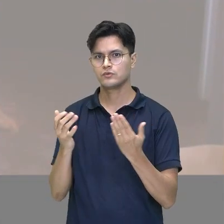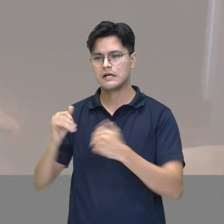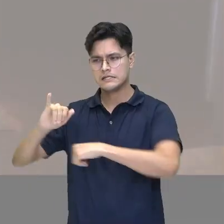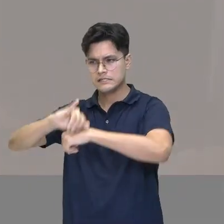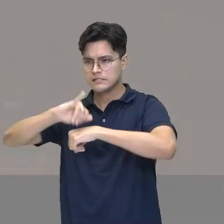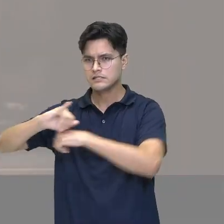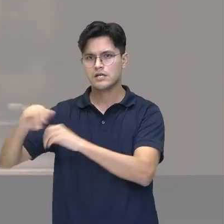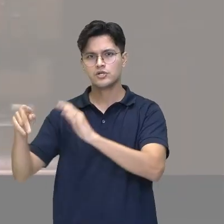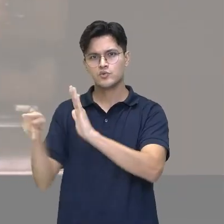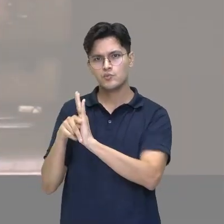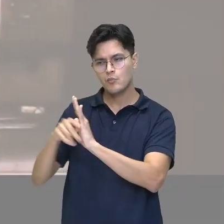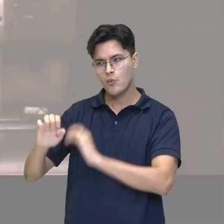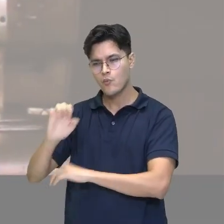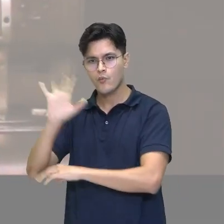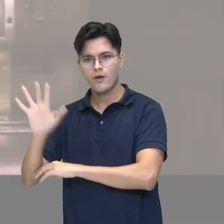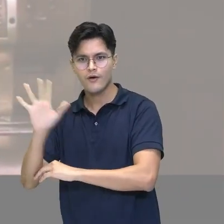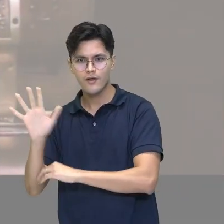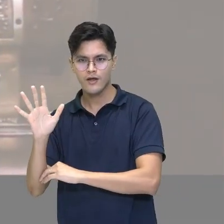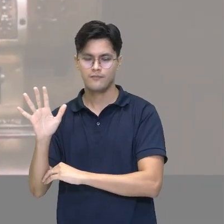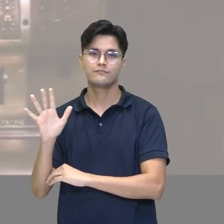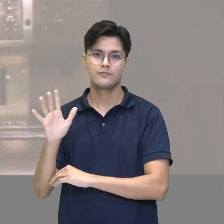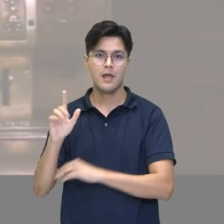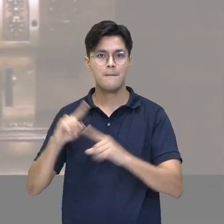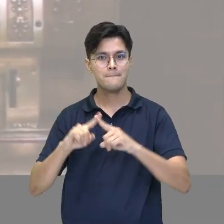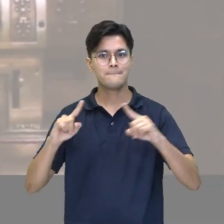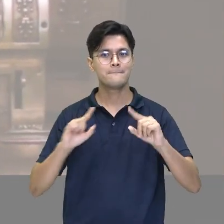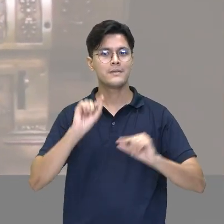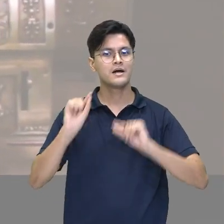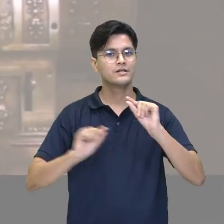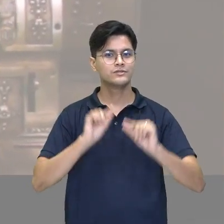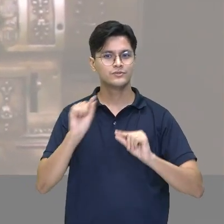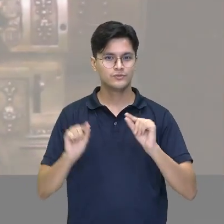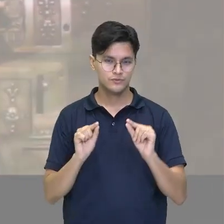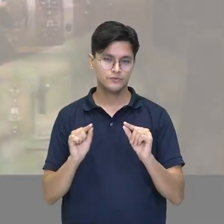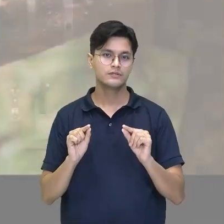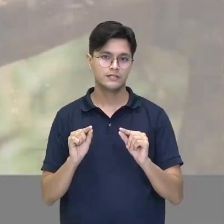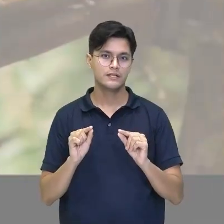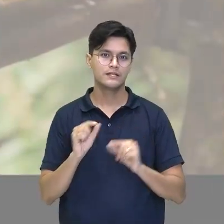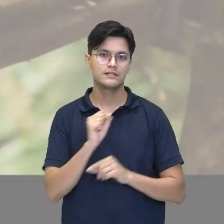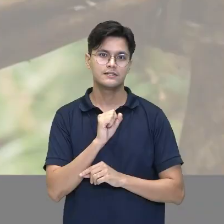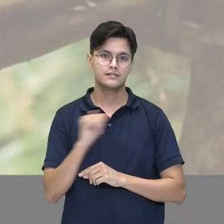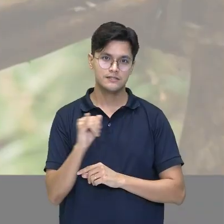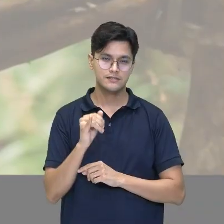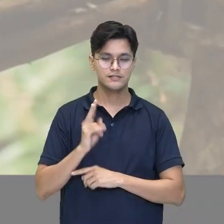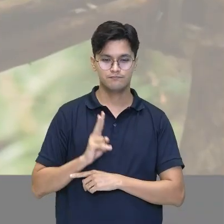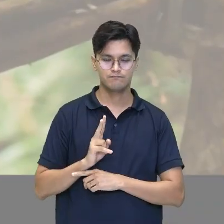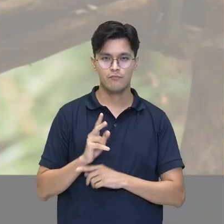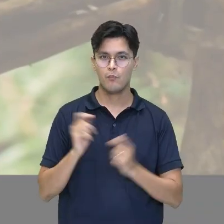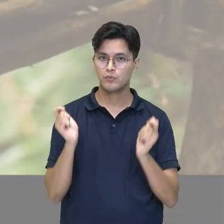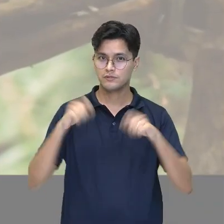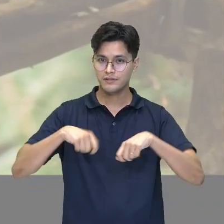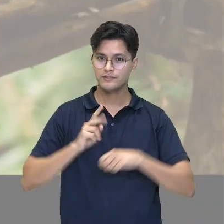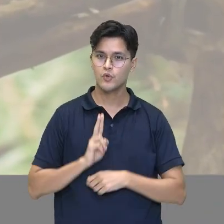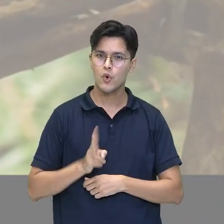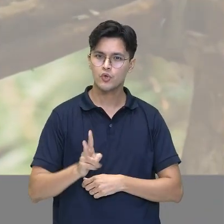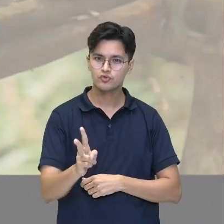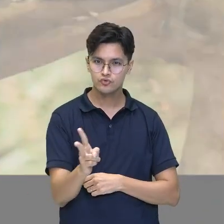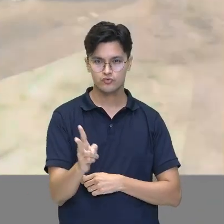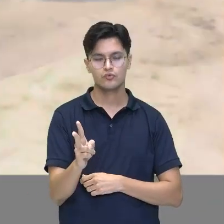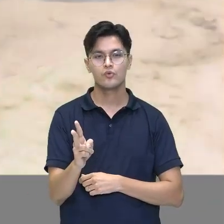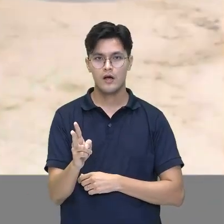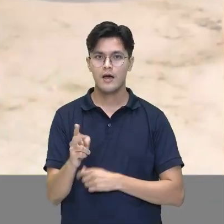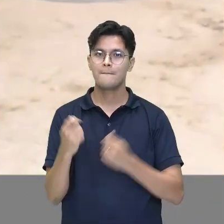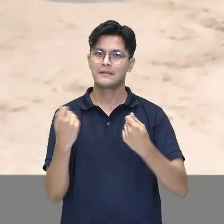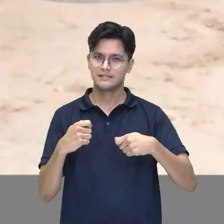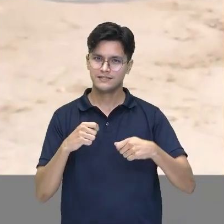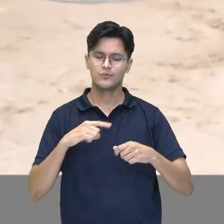da borracha. Contudo, para que a opulência permanecesse com a elite, era necessário o árduo trabalho dos seringueiros